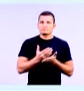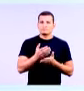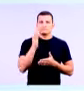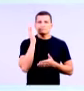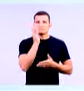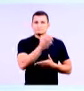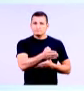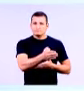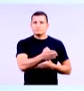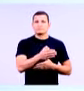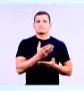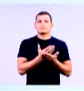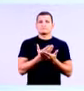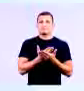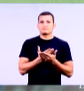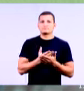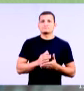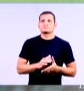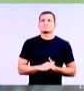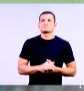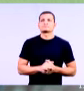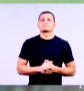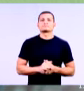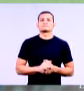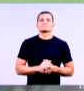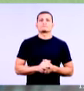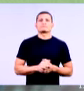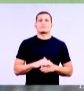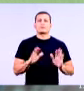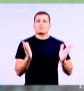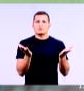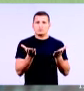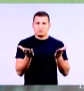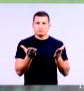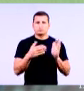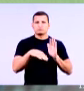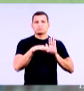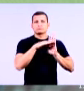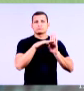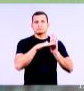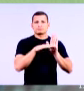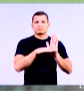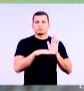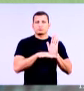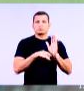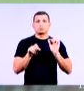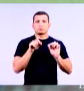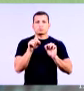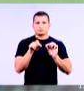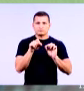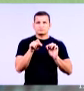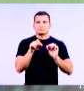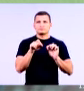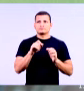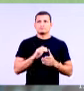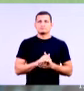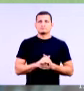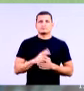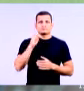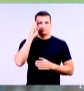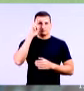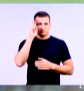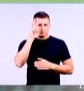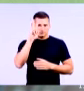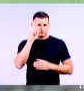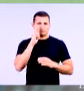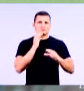à teleaula. O que é que nós vamos ver hoje nessa teleaula? Vamos ver o histórico das